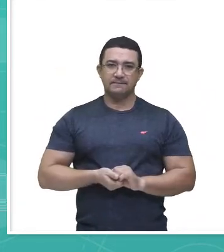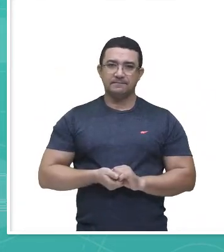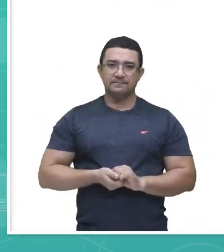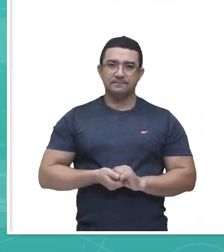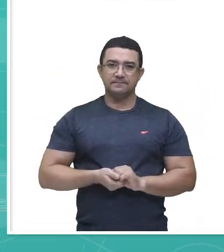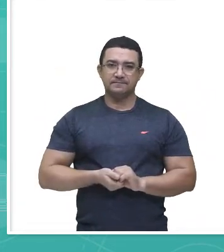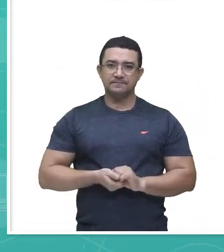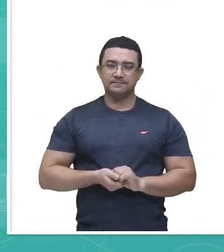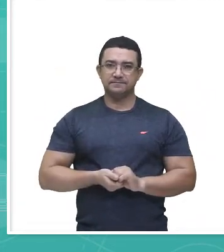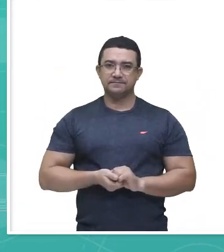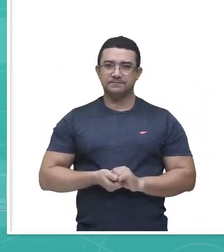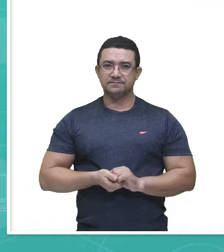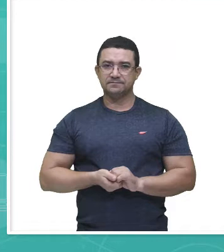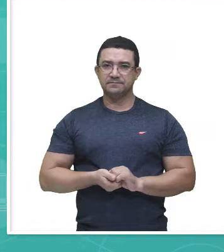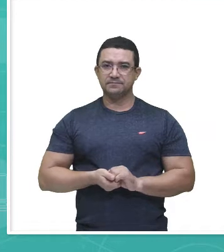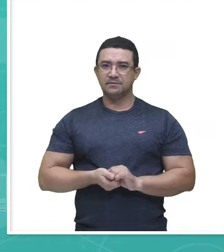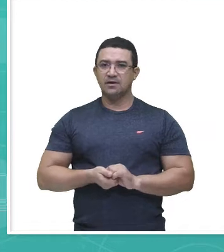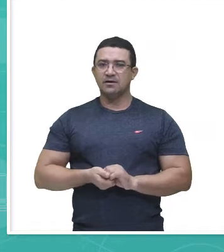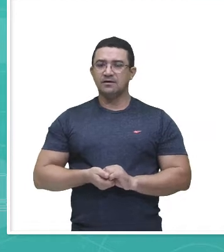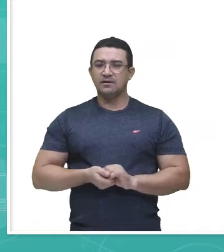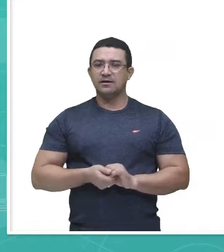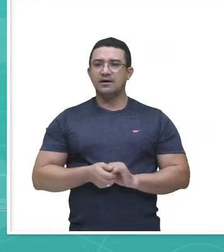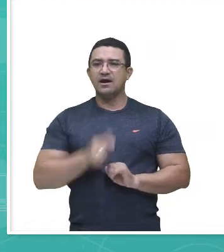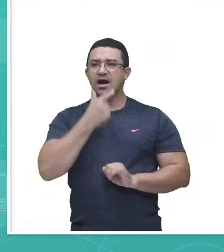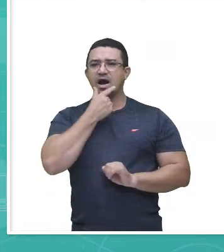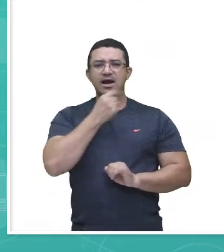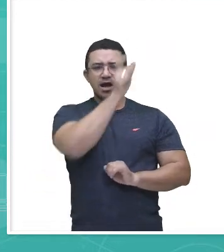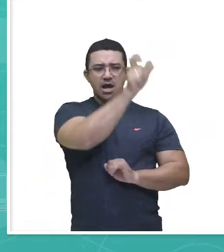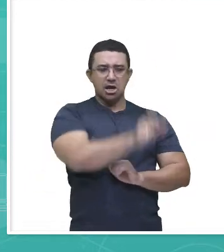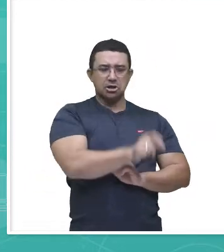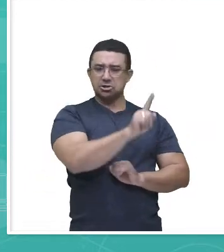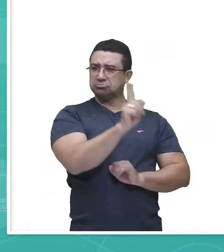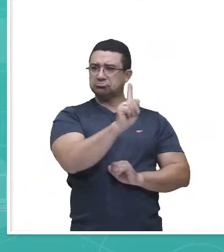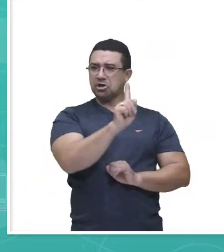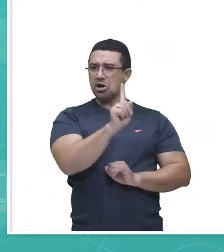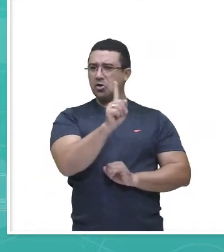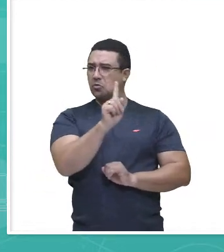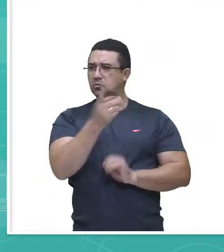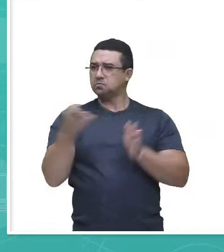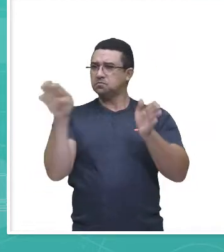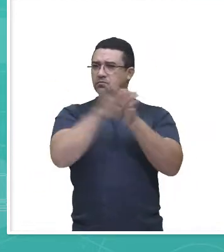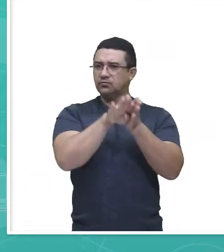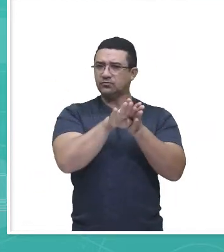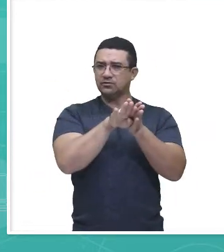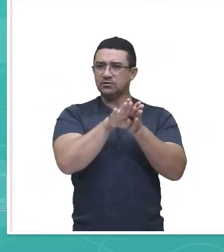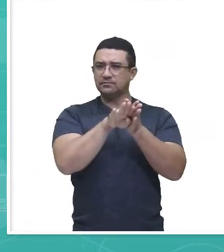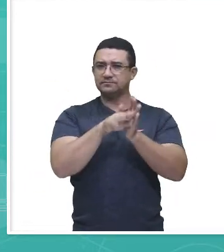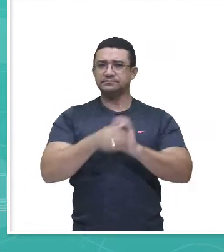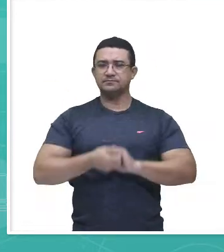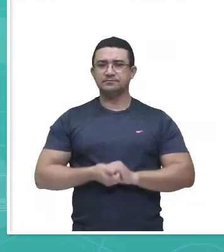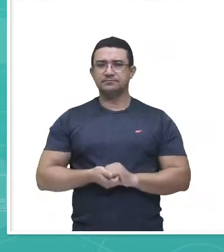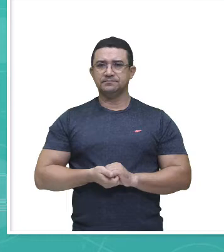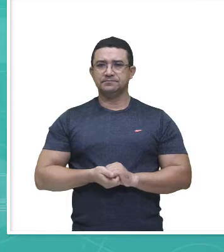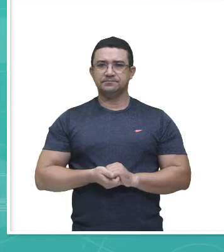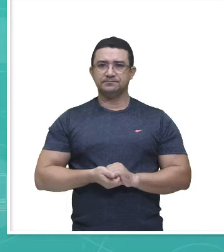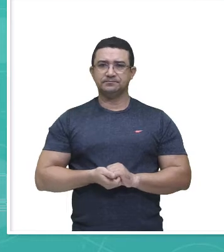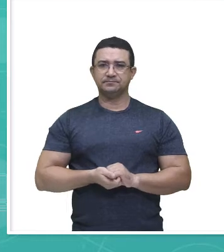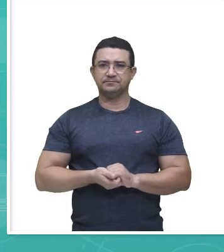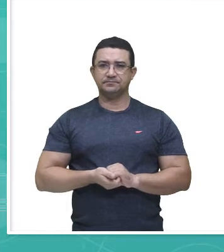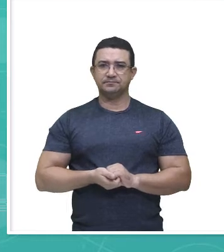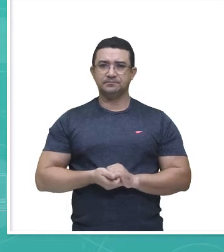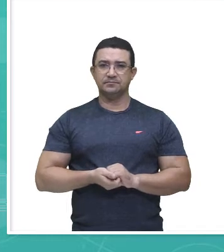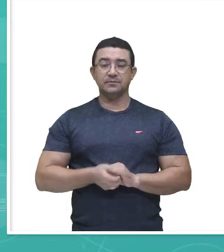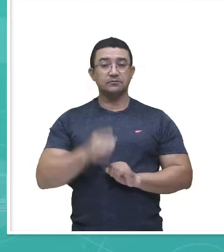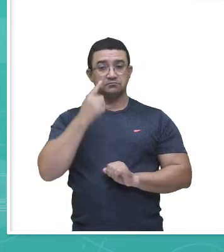então, ele não aparecia. Posso dizer que aqui tem outra oração, porque existe um